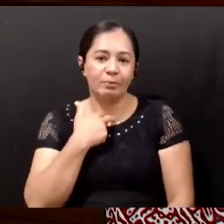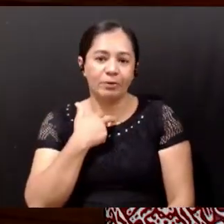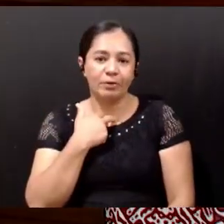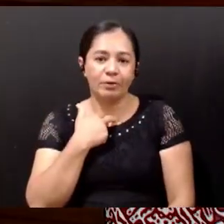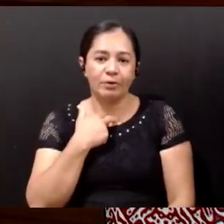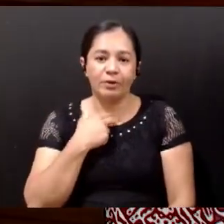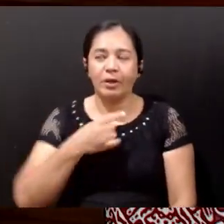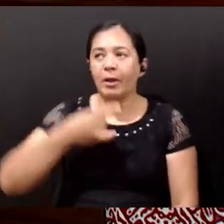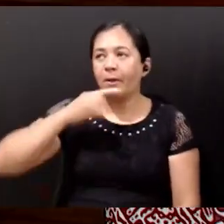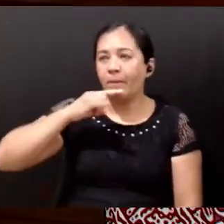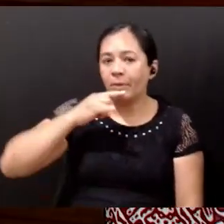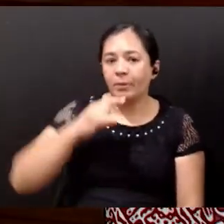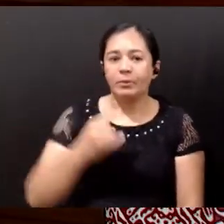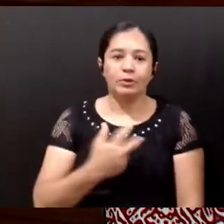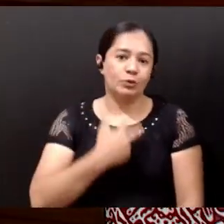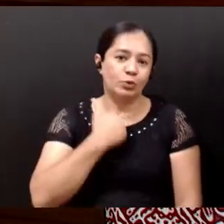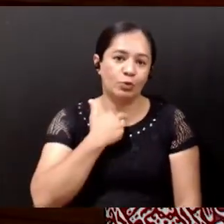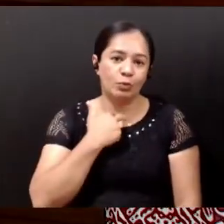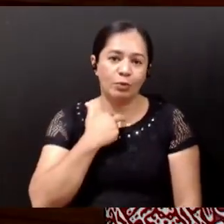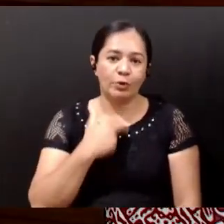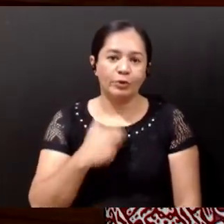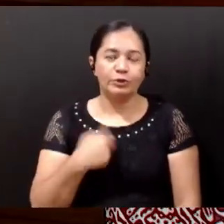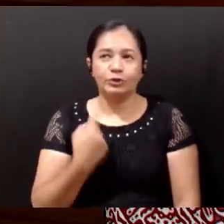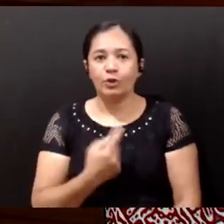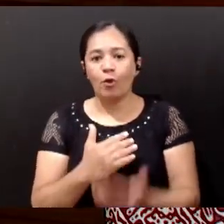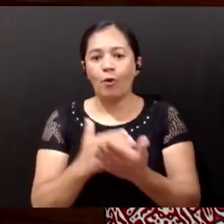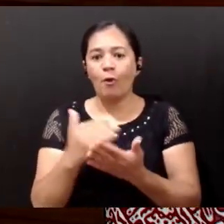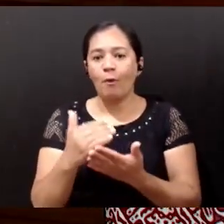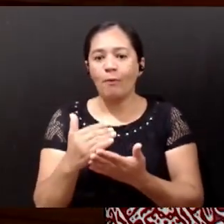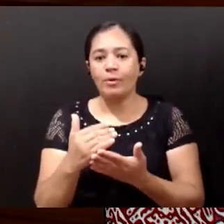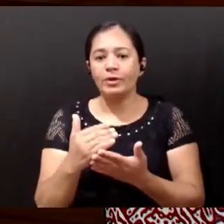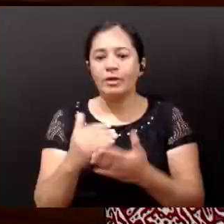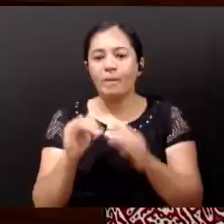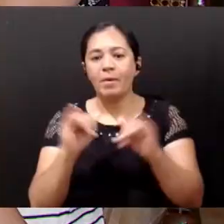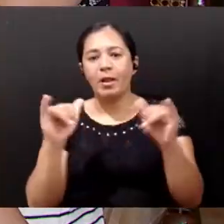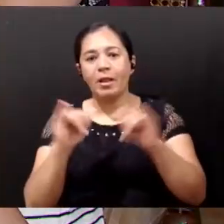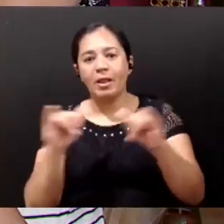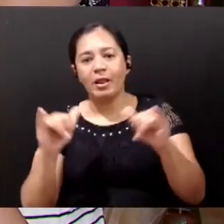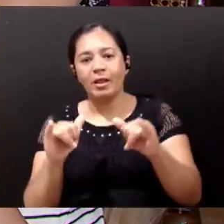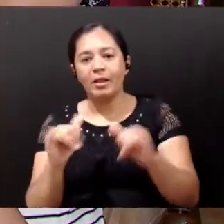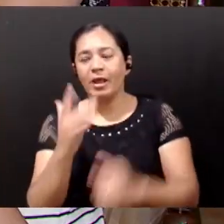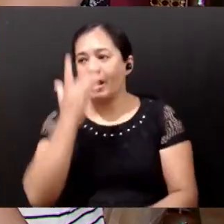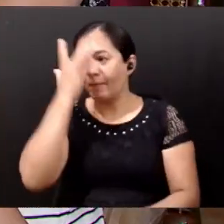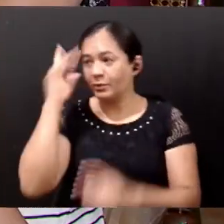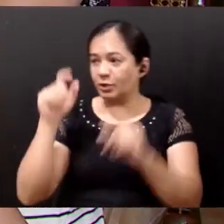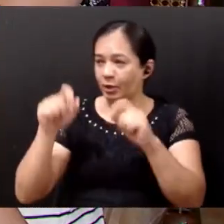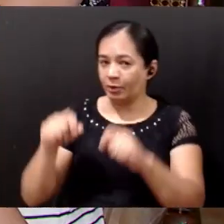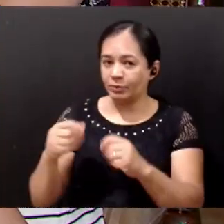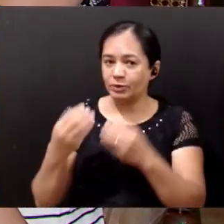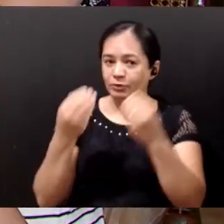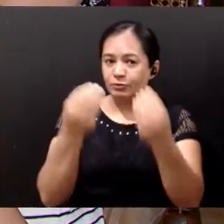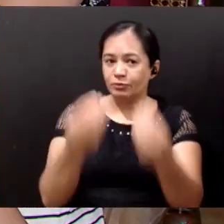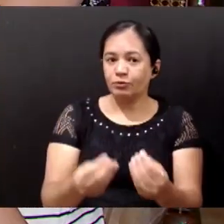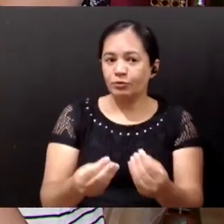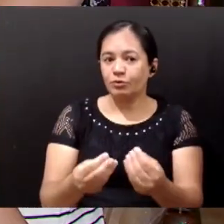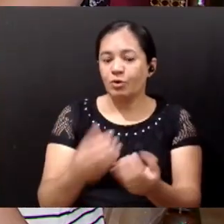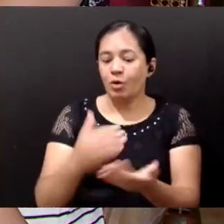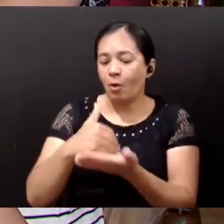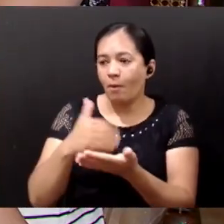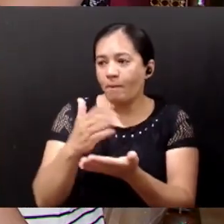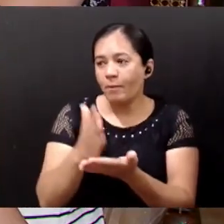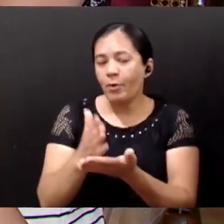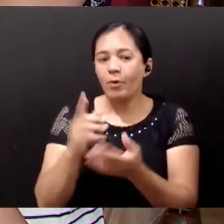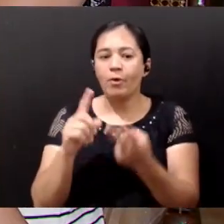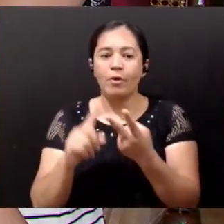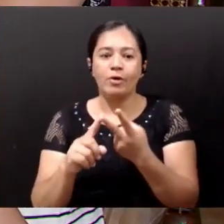alcoólica, e começamos a difundir no bairro quem podia disponibilizar um bolo, uma